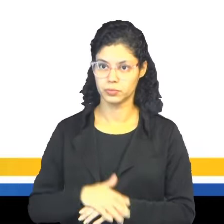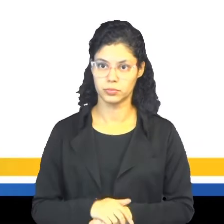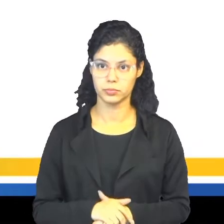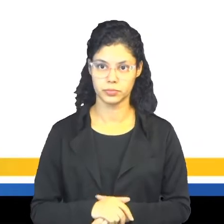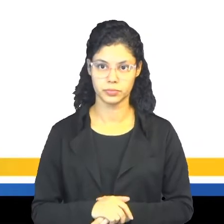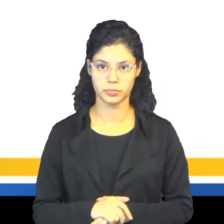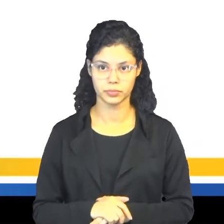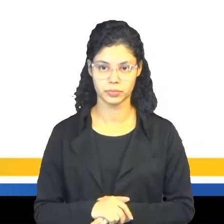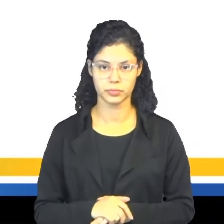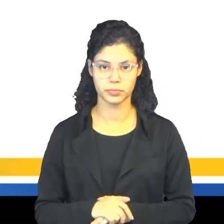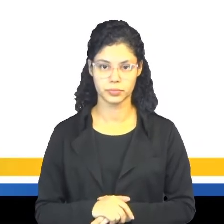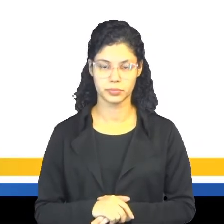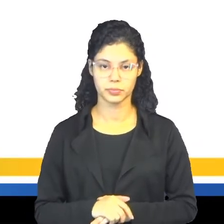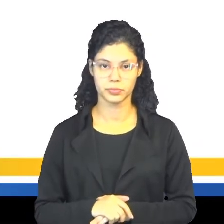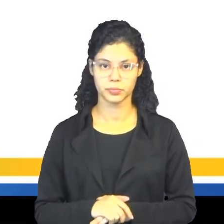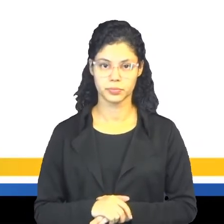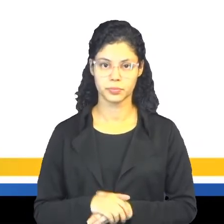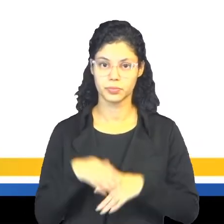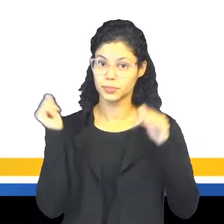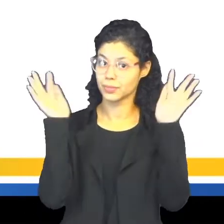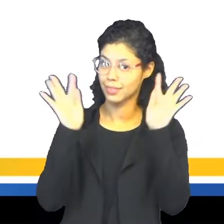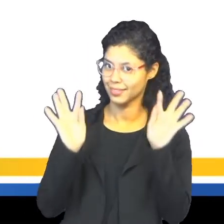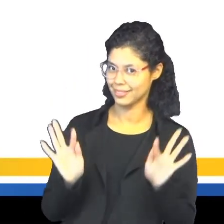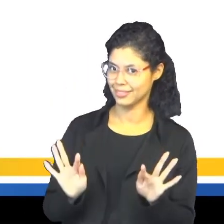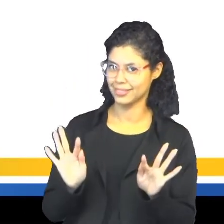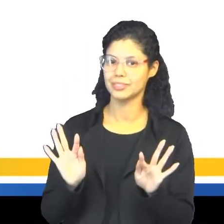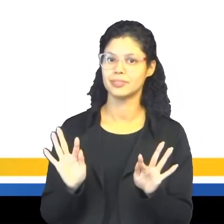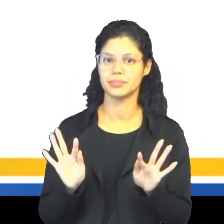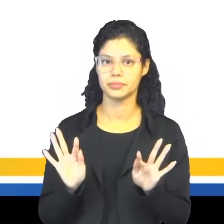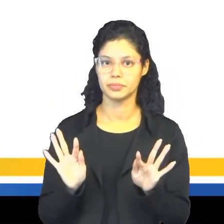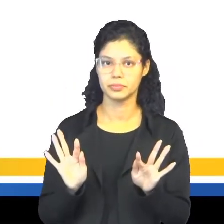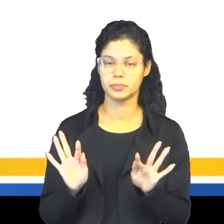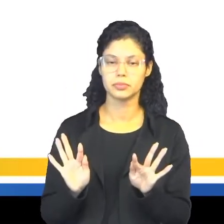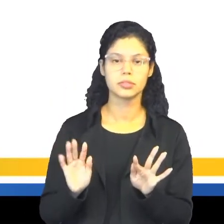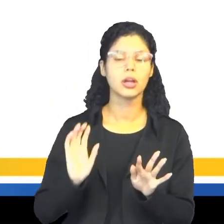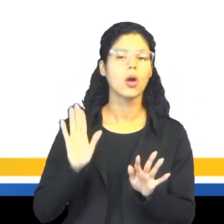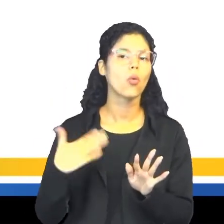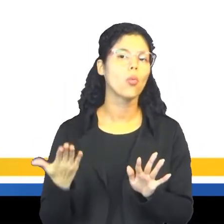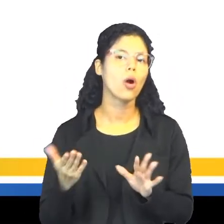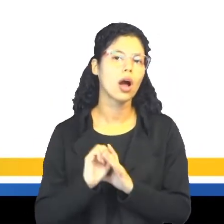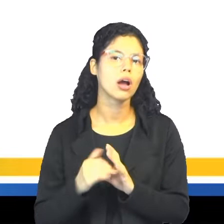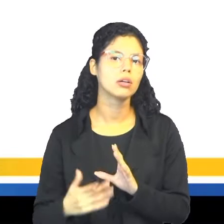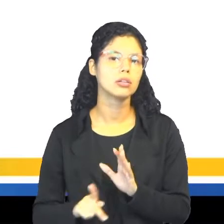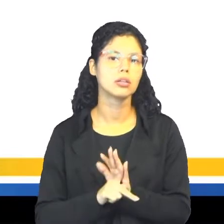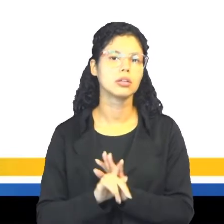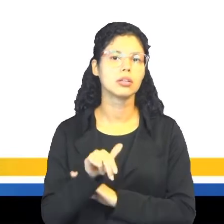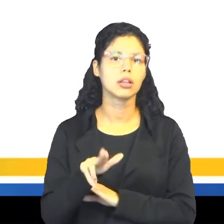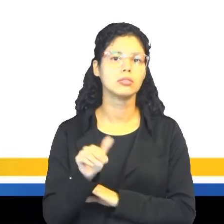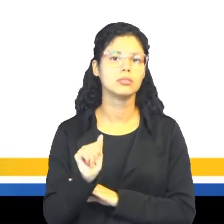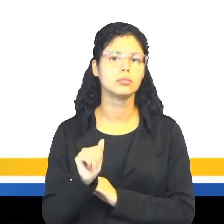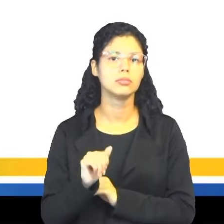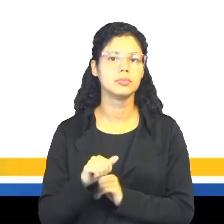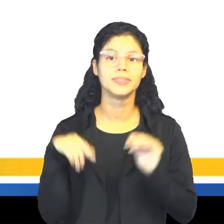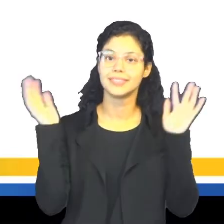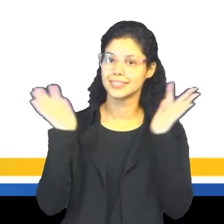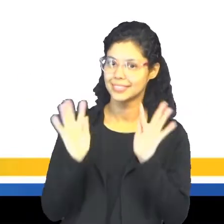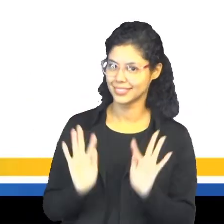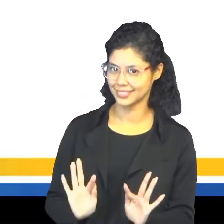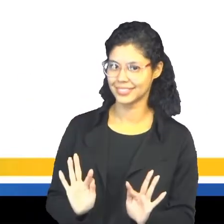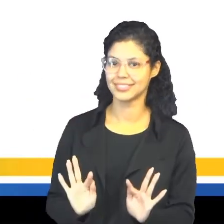Alegre não é a palavra está no ano está Mas qual é a característica da Luana Alegre